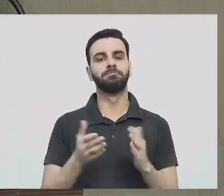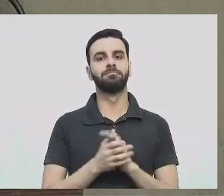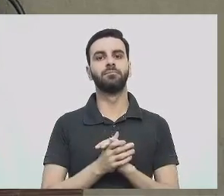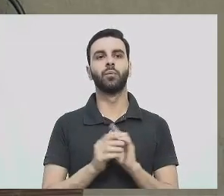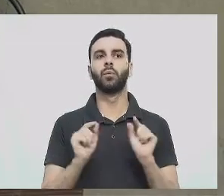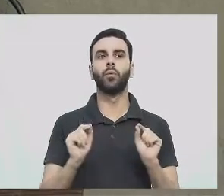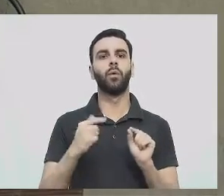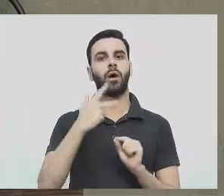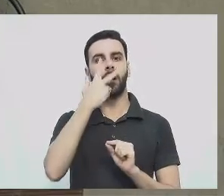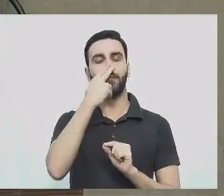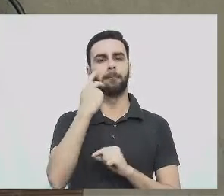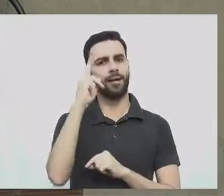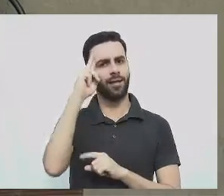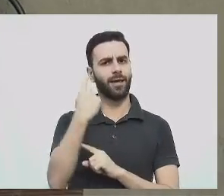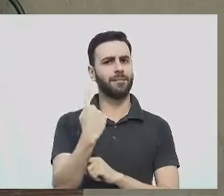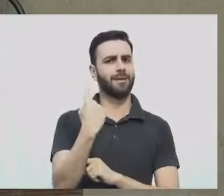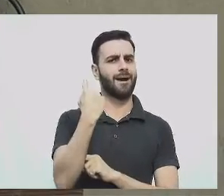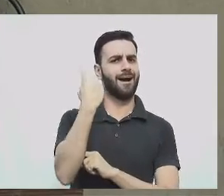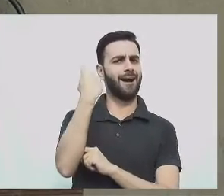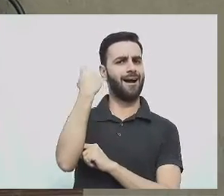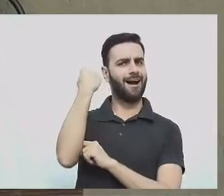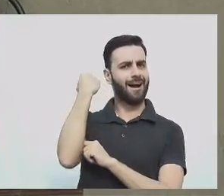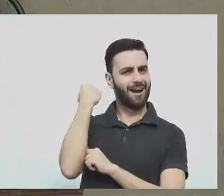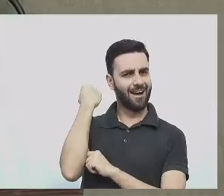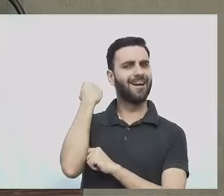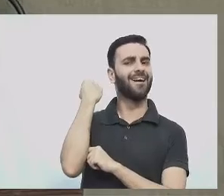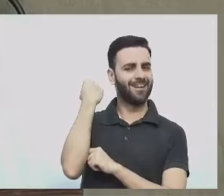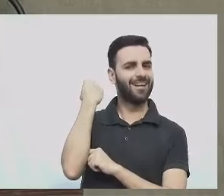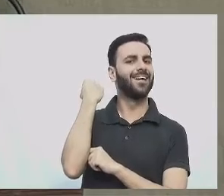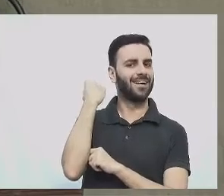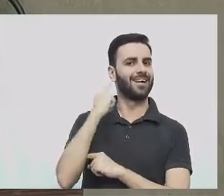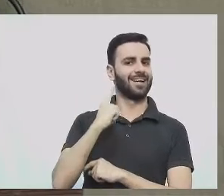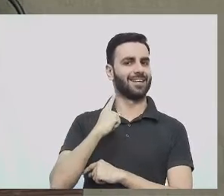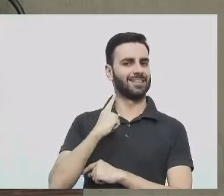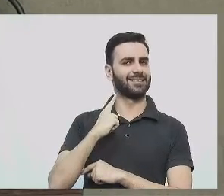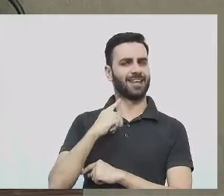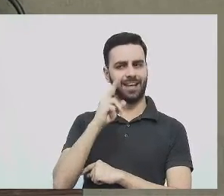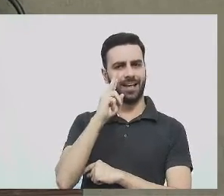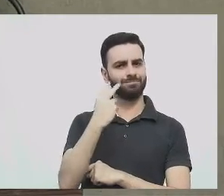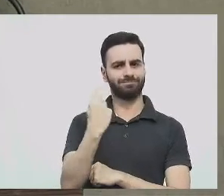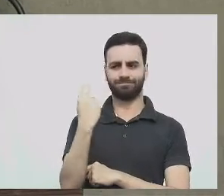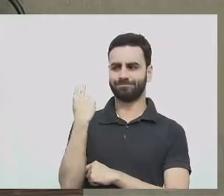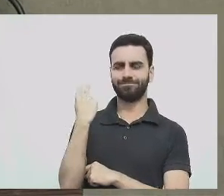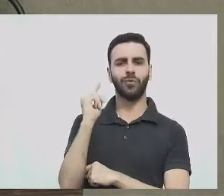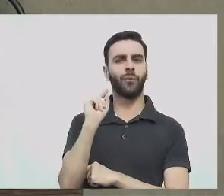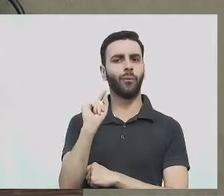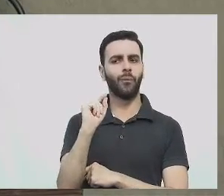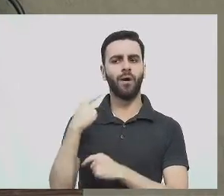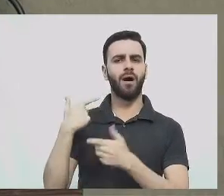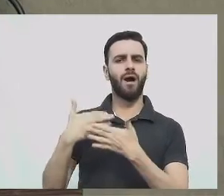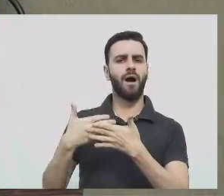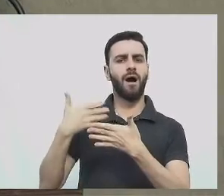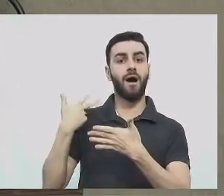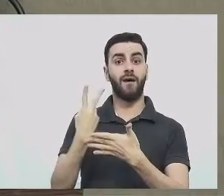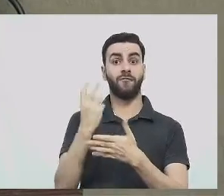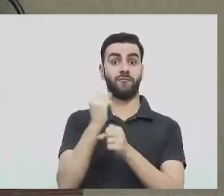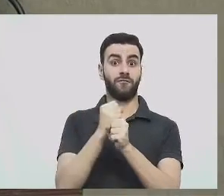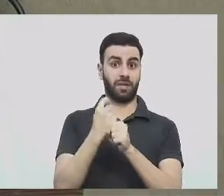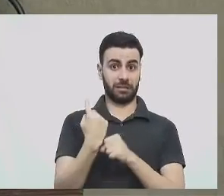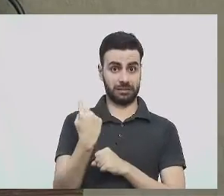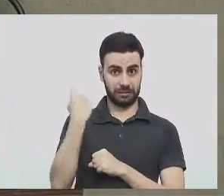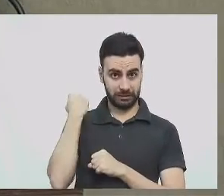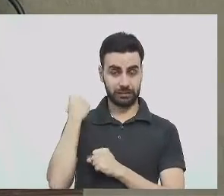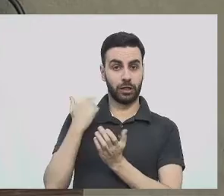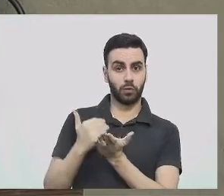a fita retrocede e me lembro que há 20 anos atrás, que, na